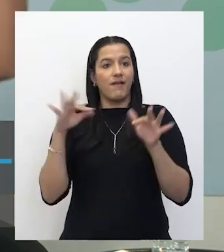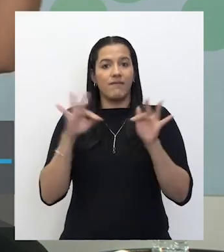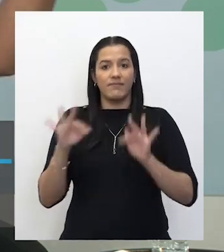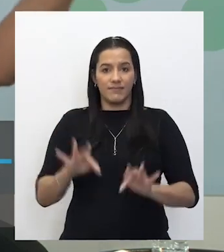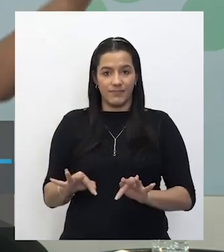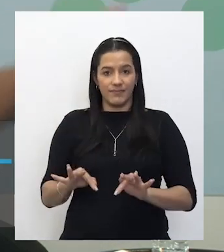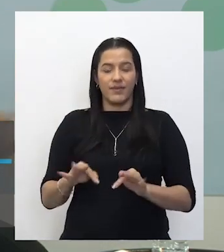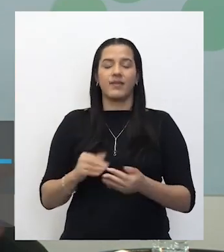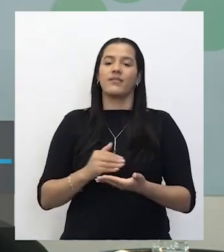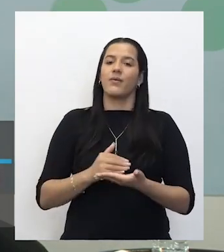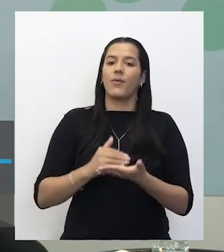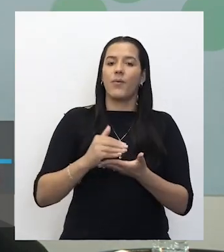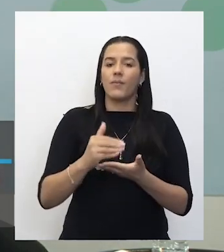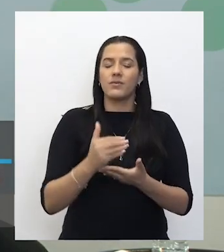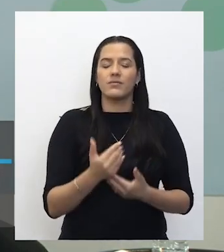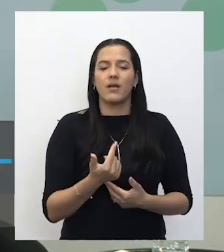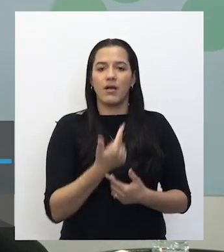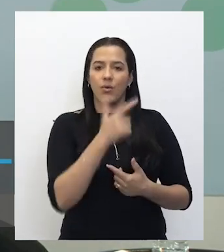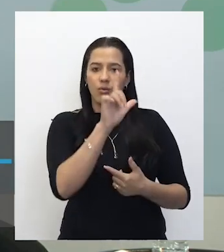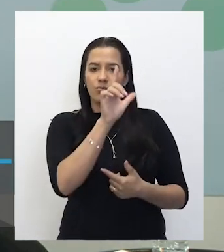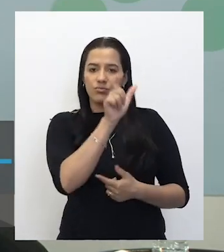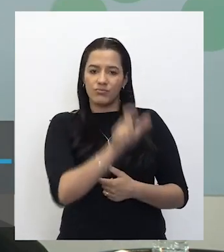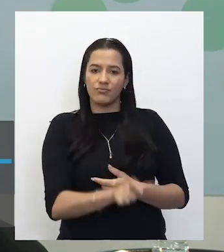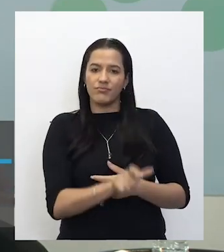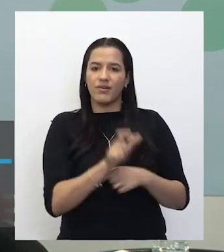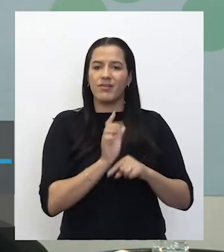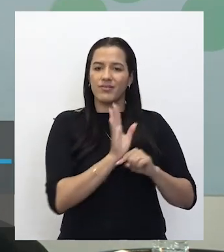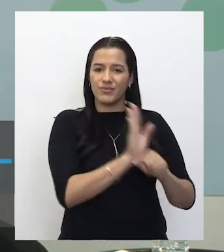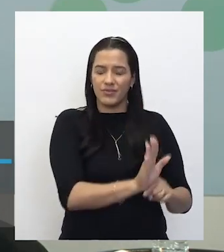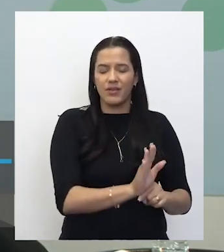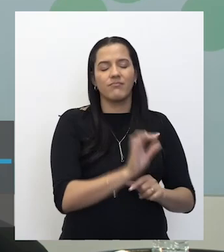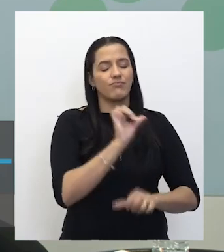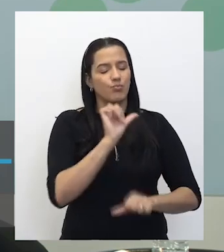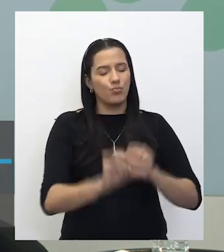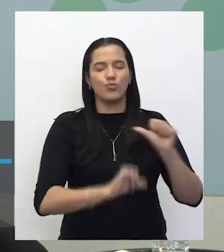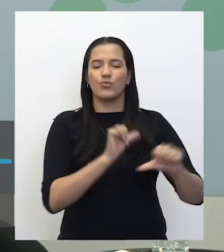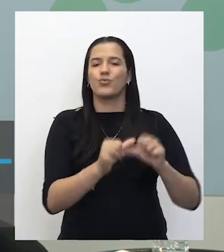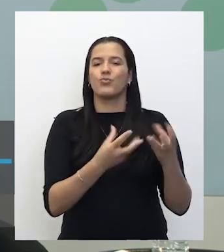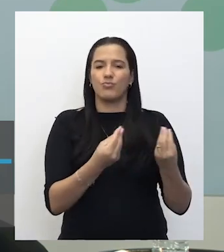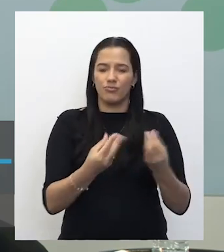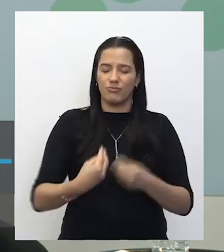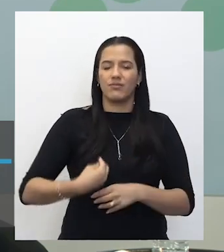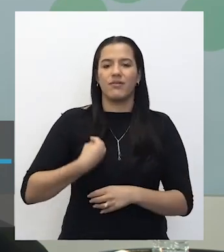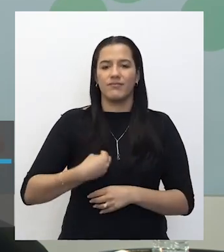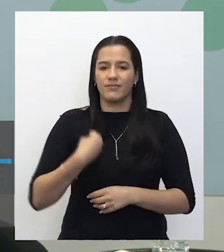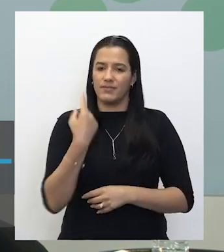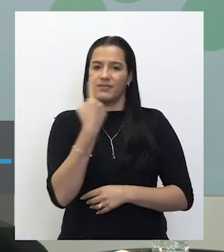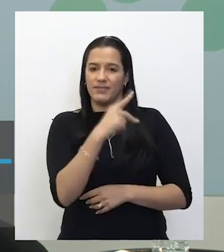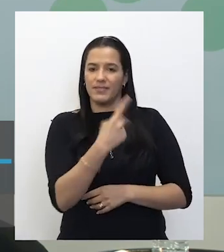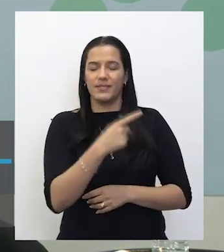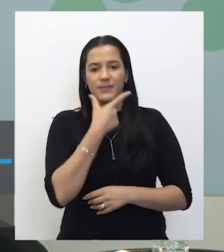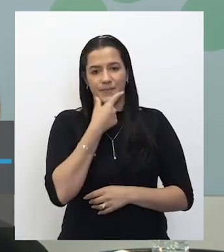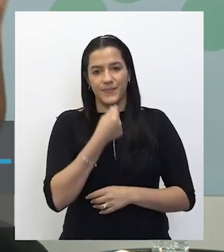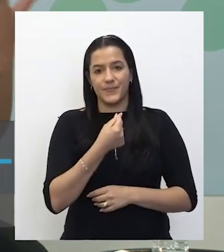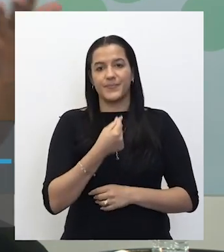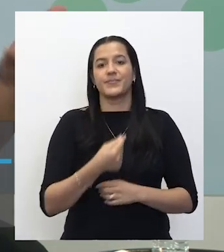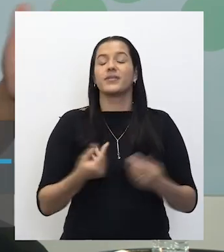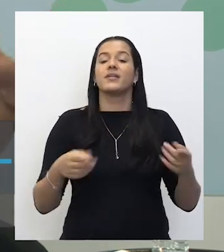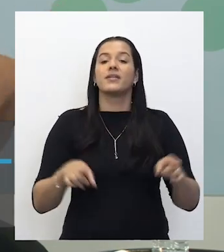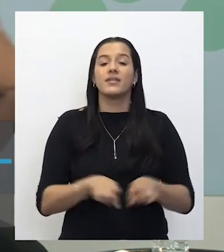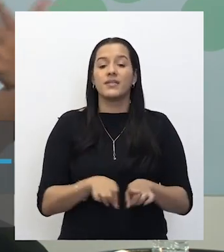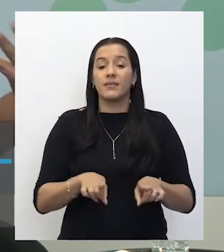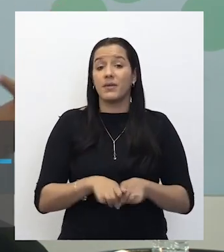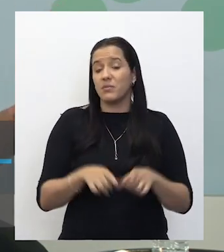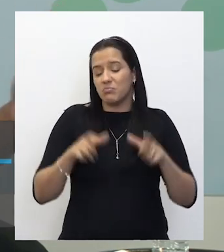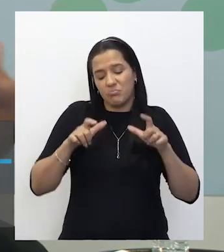de começar a ajudar o próximo, fez toda a mudança, toda a diferença na vida dele, embora ele continuasse na mesma